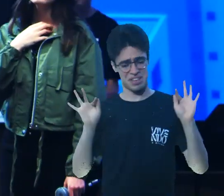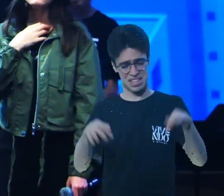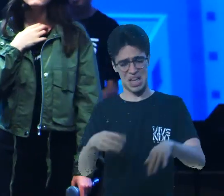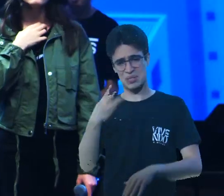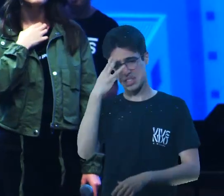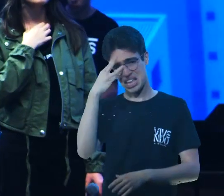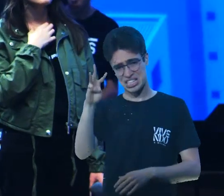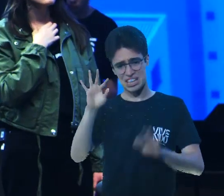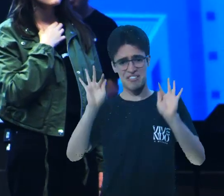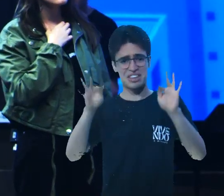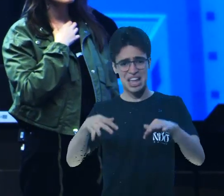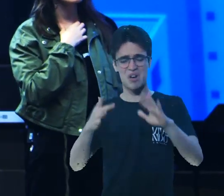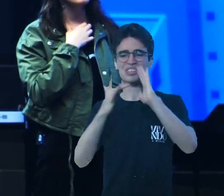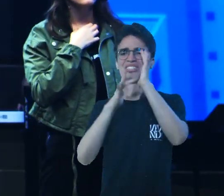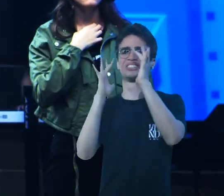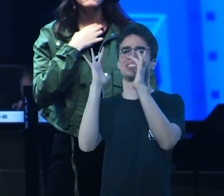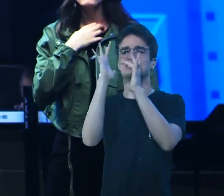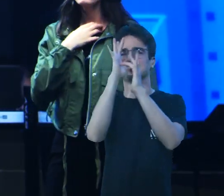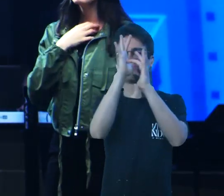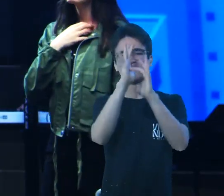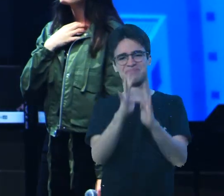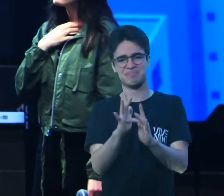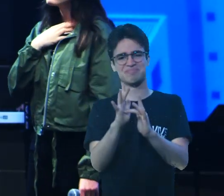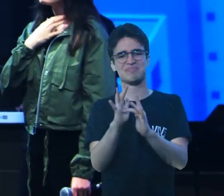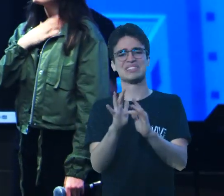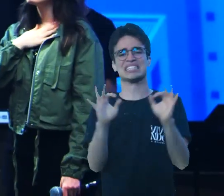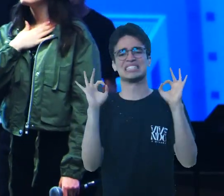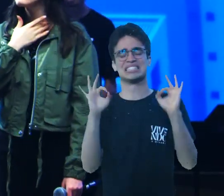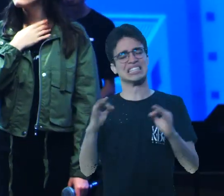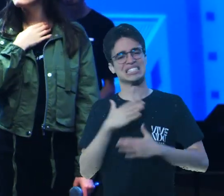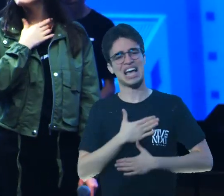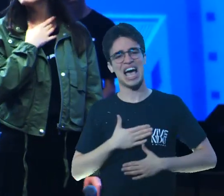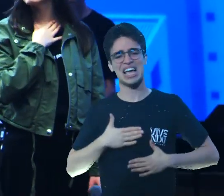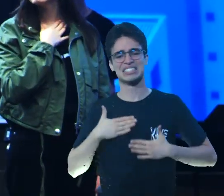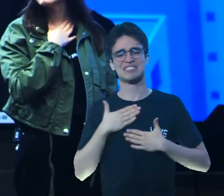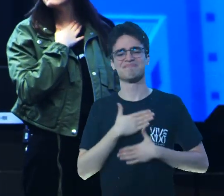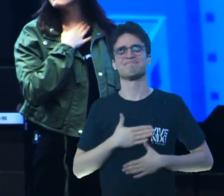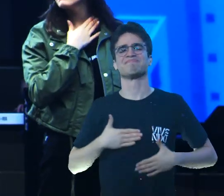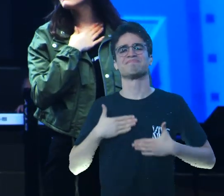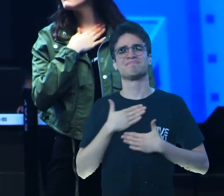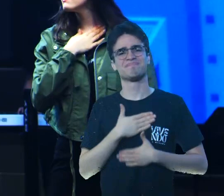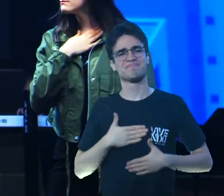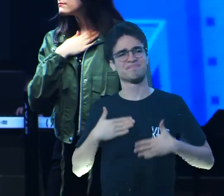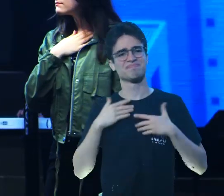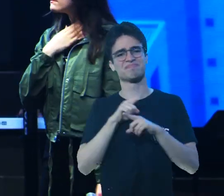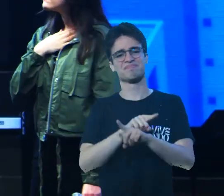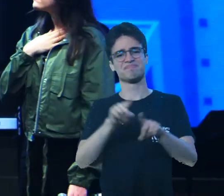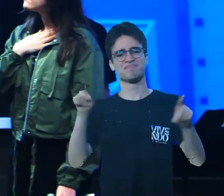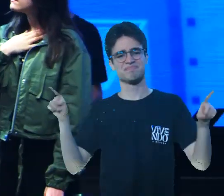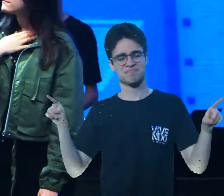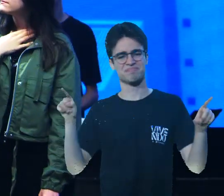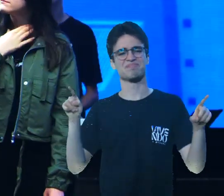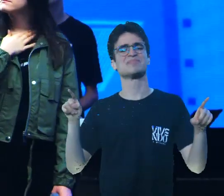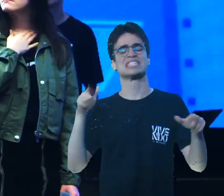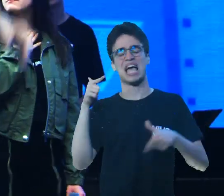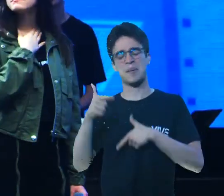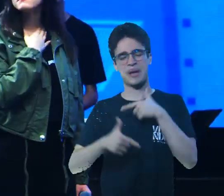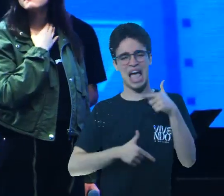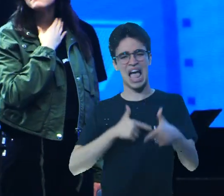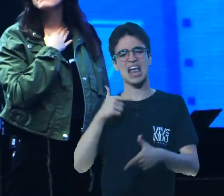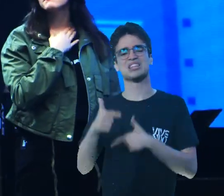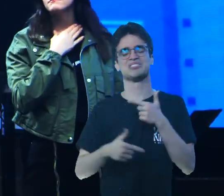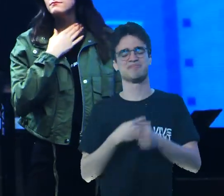3 dias Jesus tenha satisfação no fruto do seu penoso